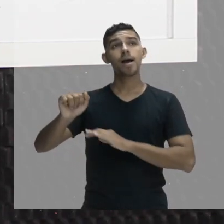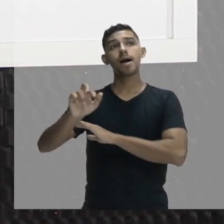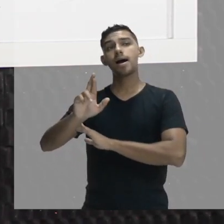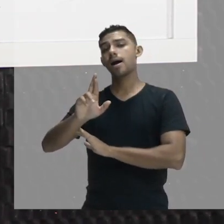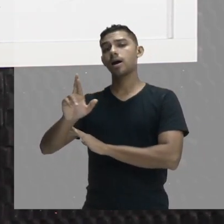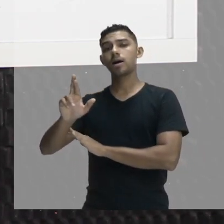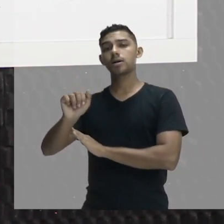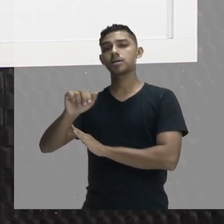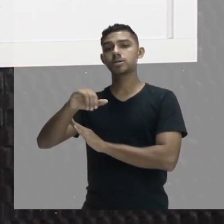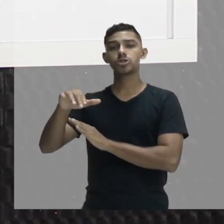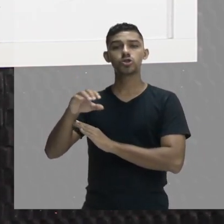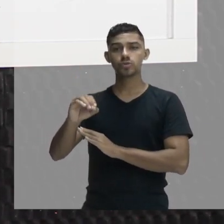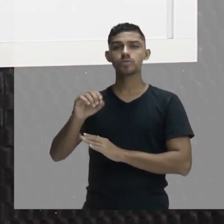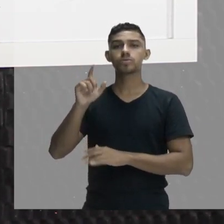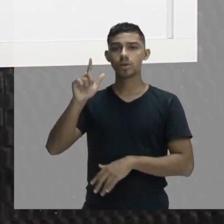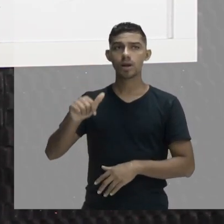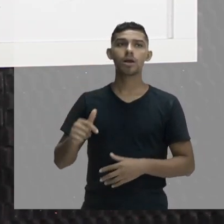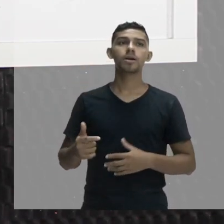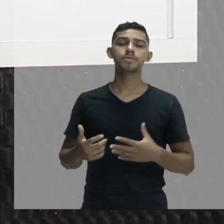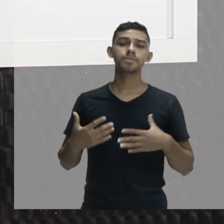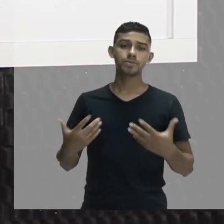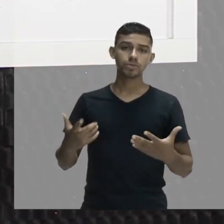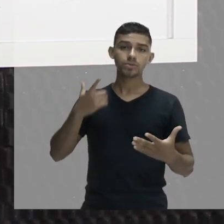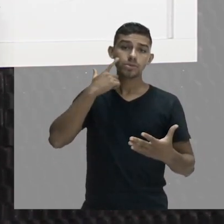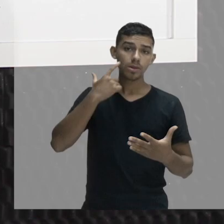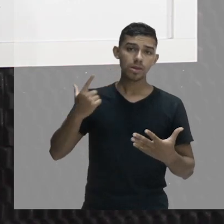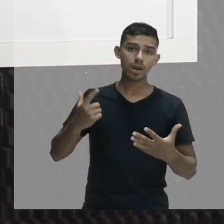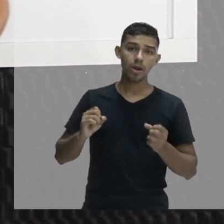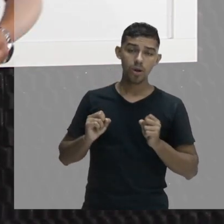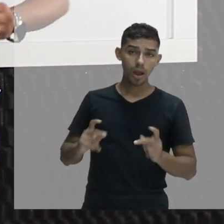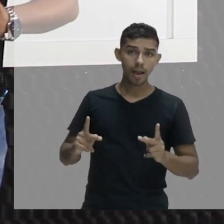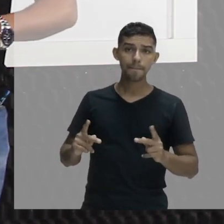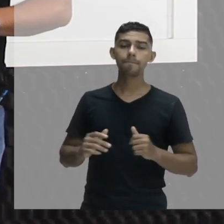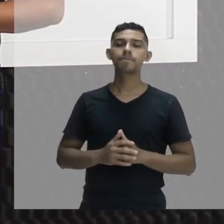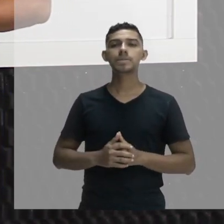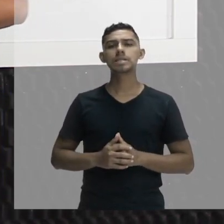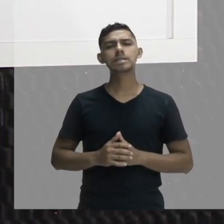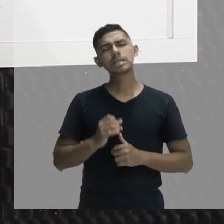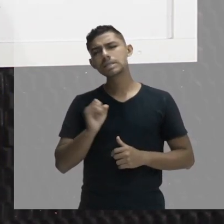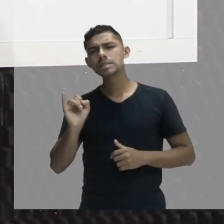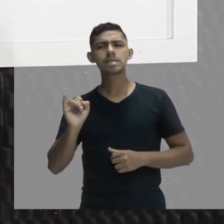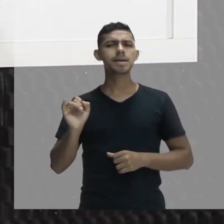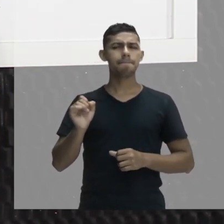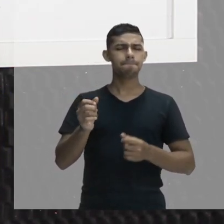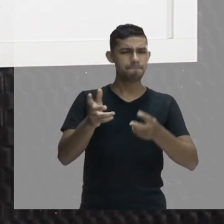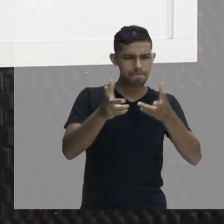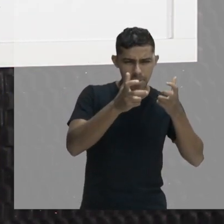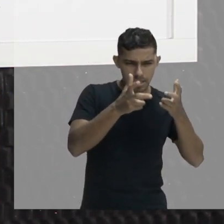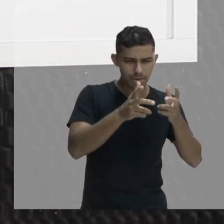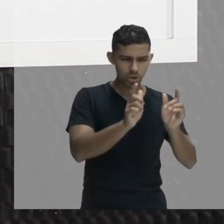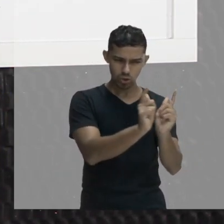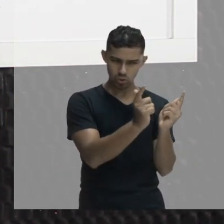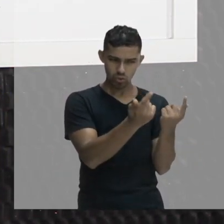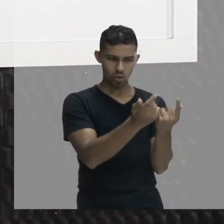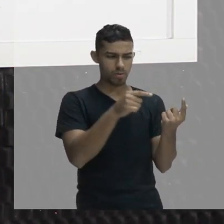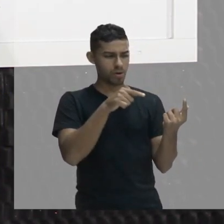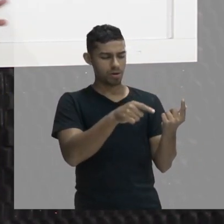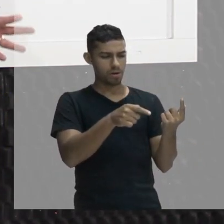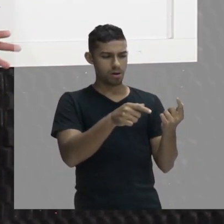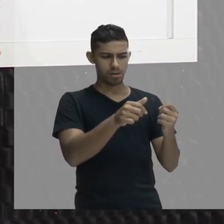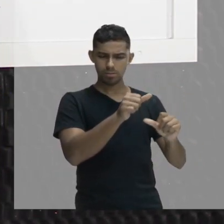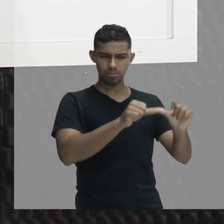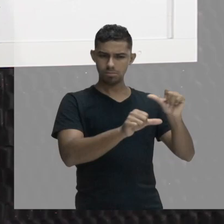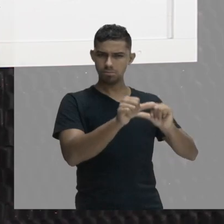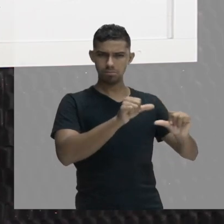importante? Então é arranjo. Então é arranjo. Tá? Aí, se você perceber que no grupo que você está fazendo a ordem